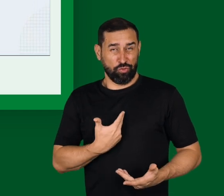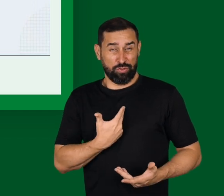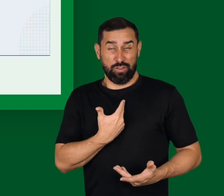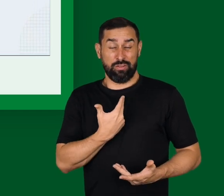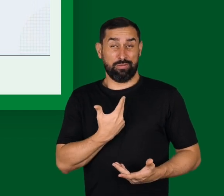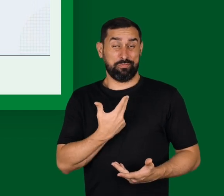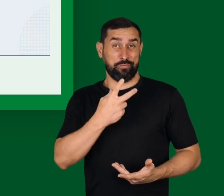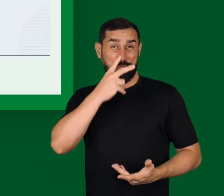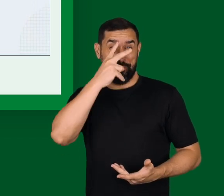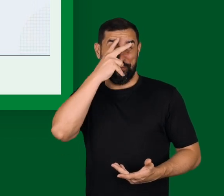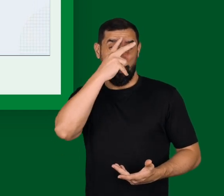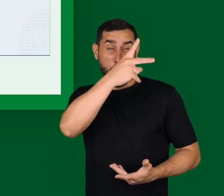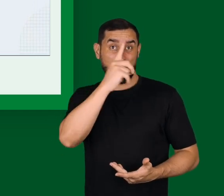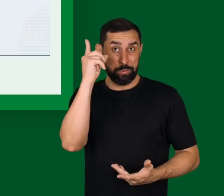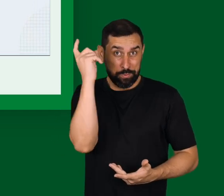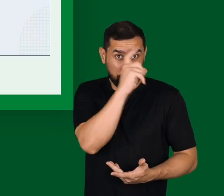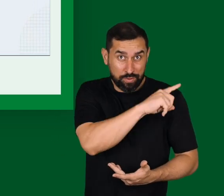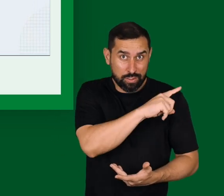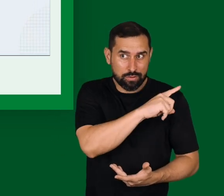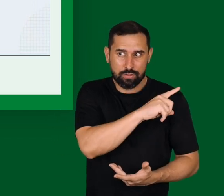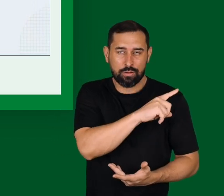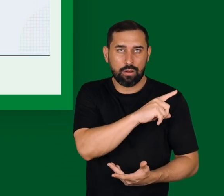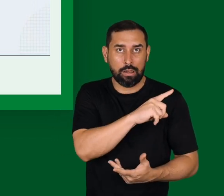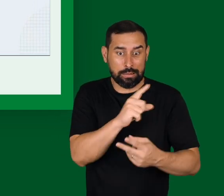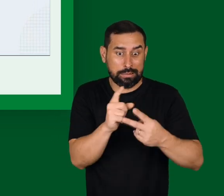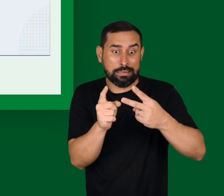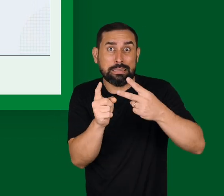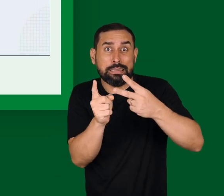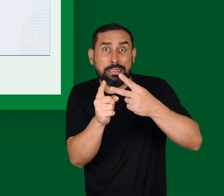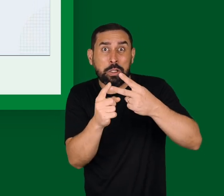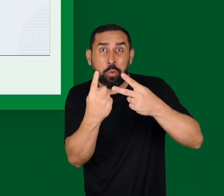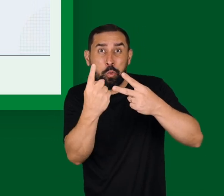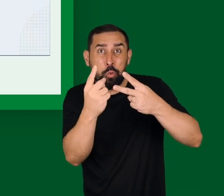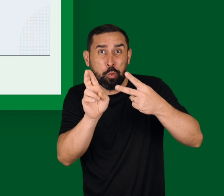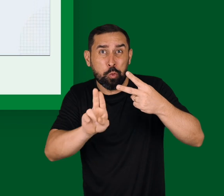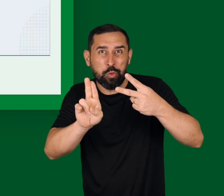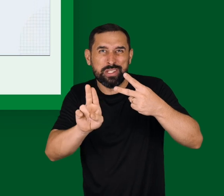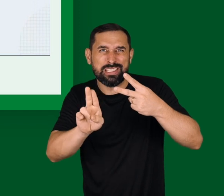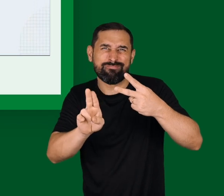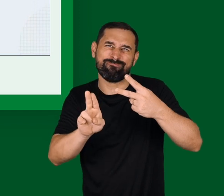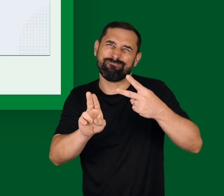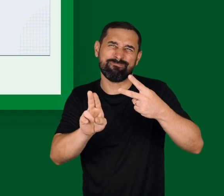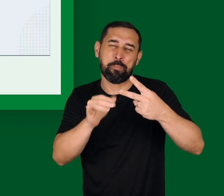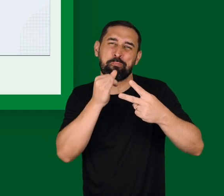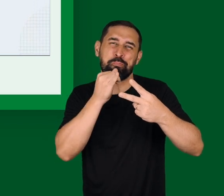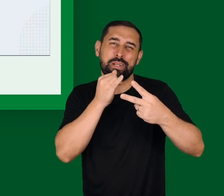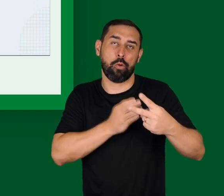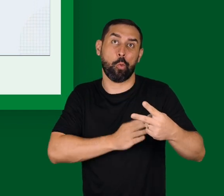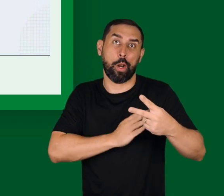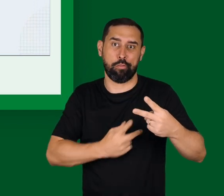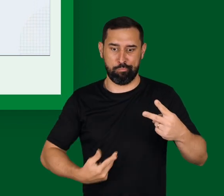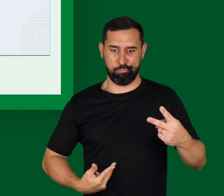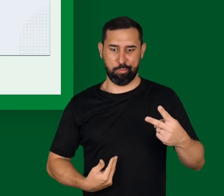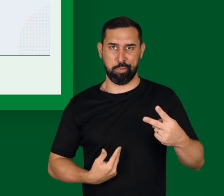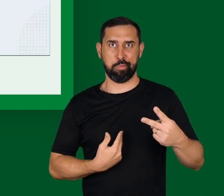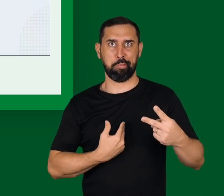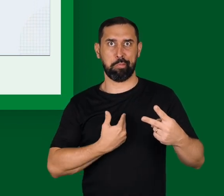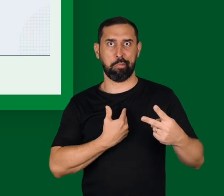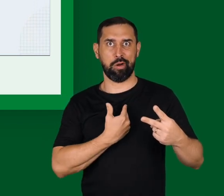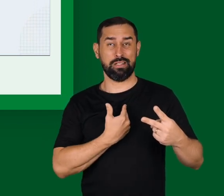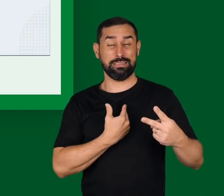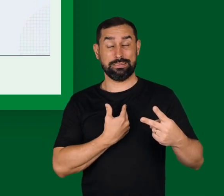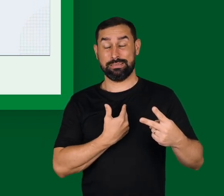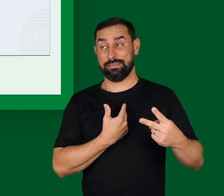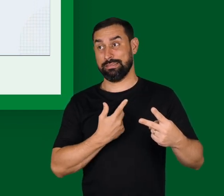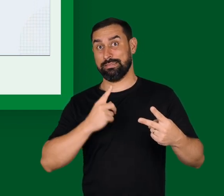de uma criança que foi vítima de um politrauma, que fez uma cirurgia, né, de grande porte, não dá para deixar o